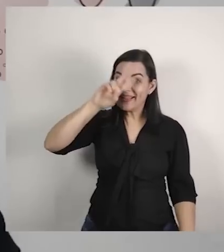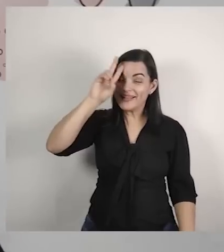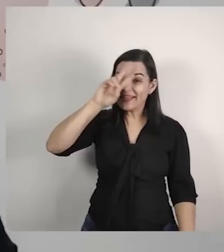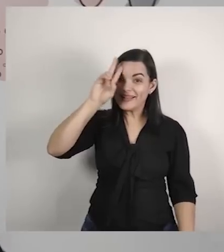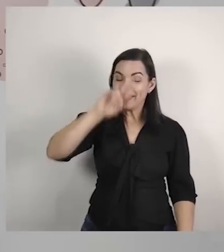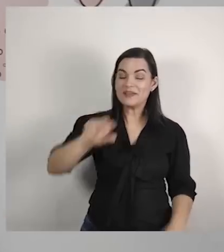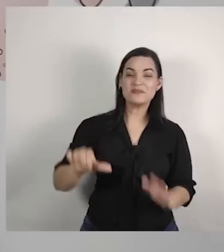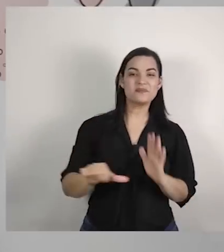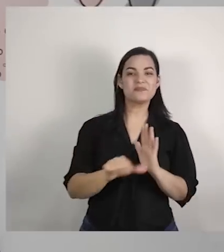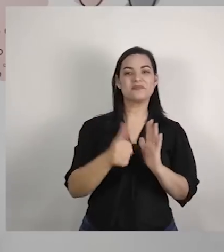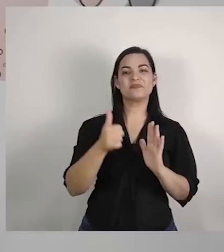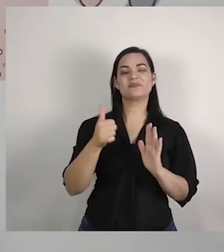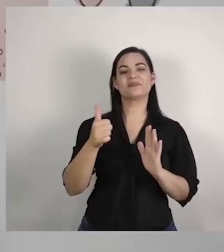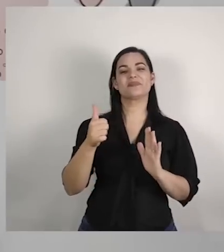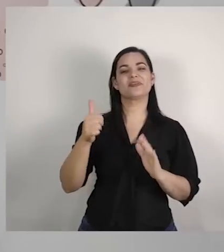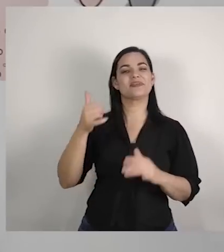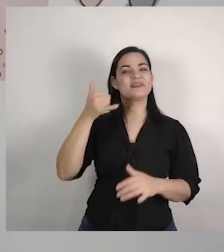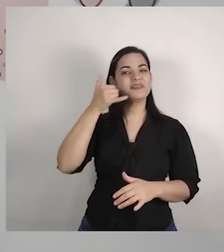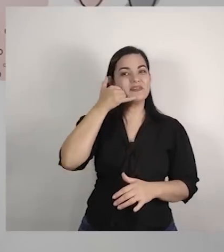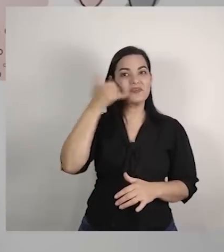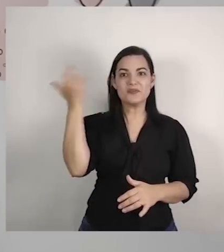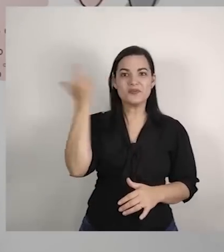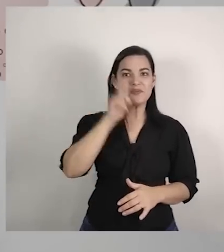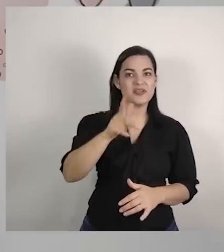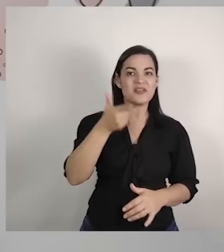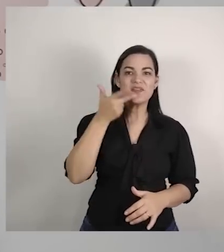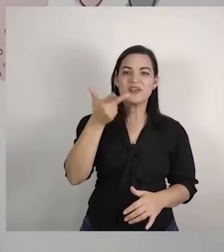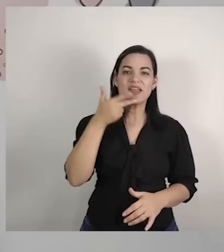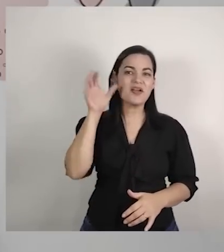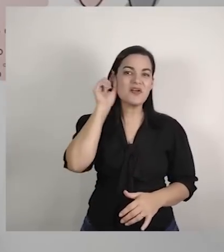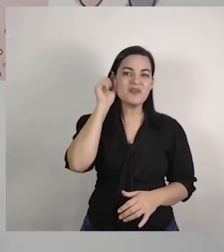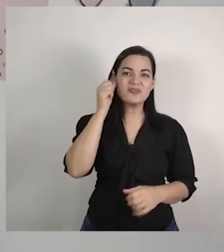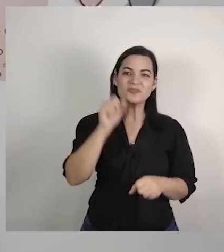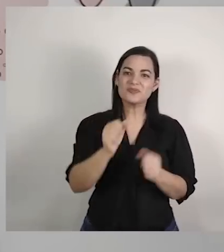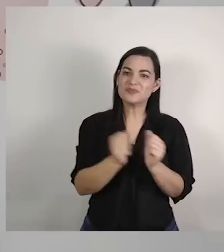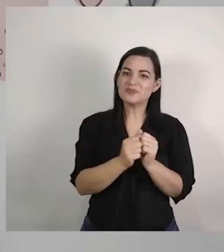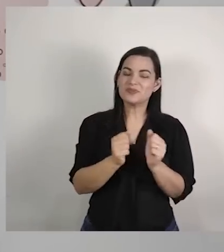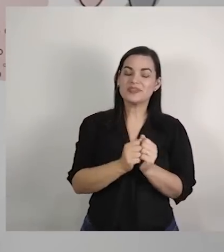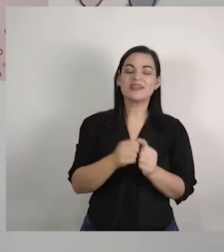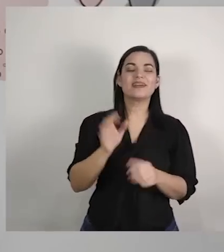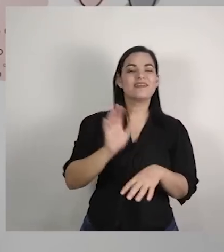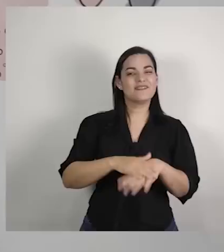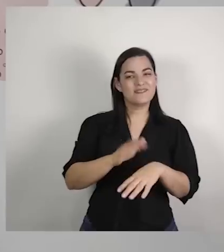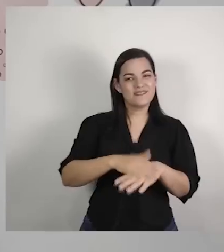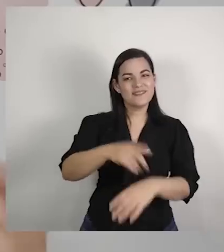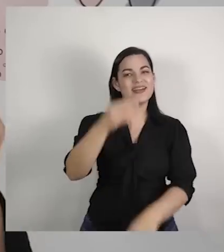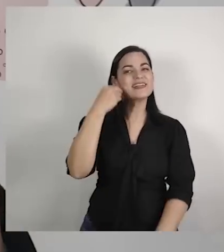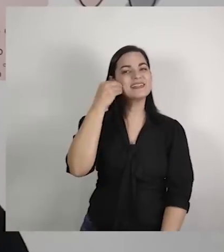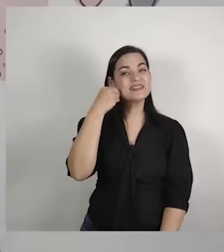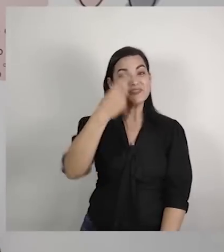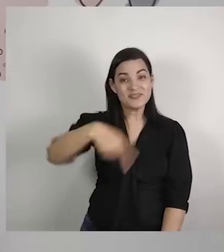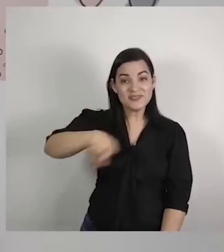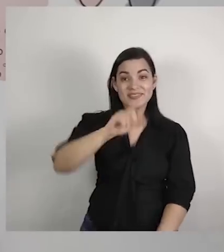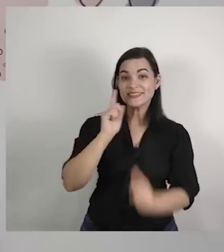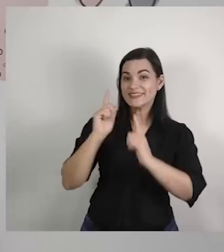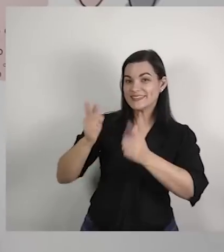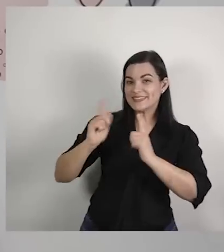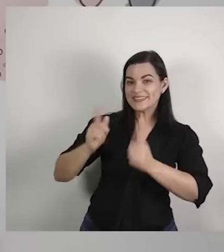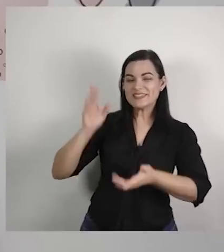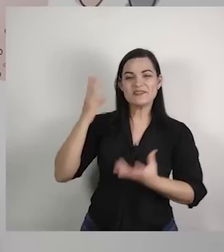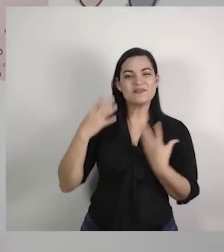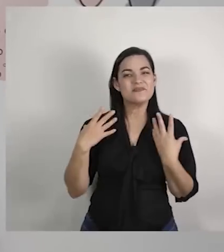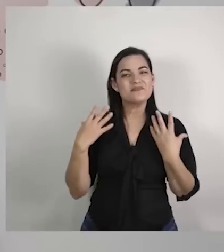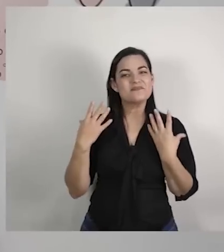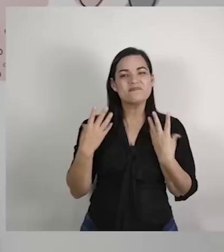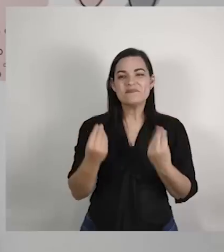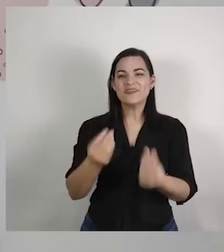que o primeiro telefone não dava para falar e ouvir ao mesmo tempo? Então façam a experiência aí na casa de vocês, eu tenho certeza que